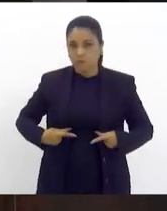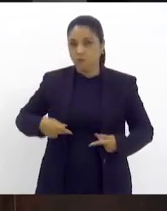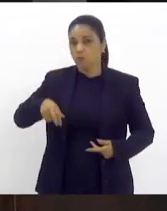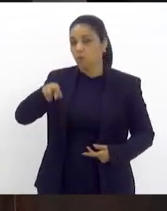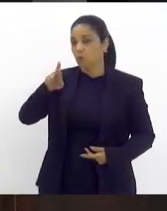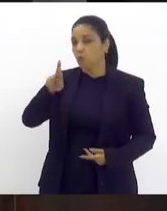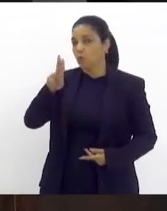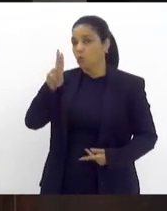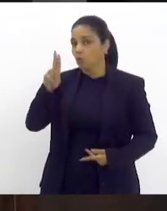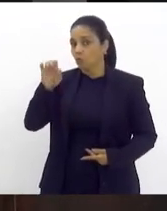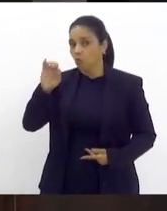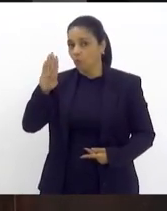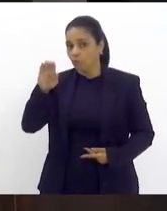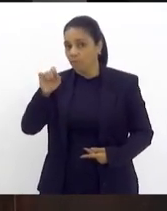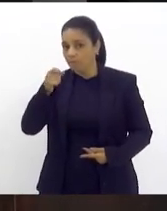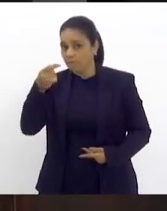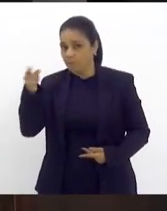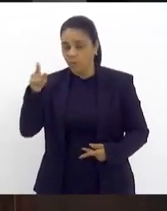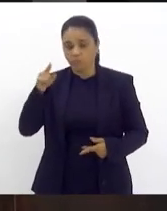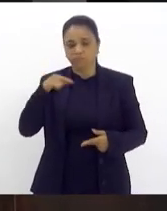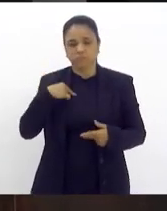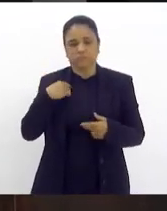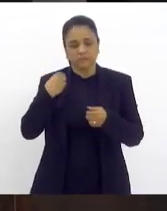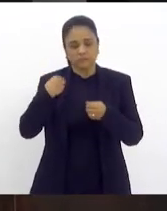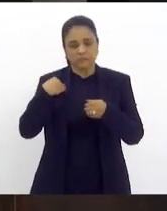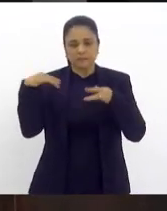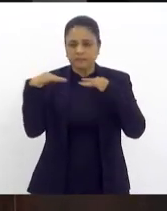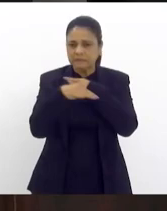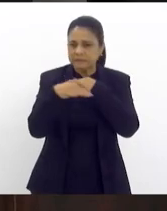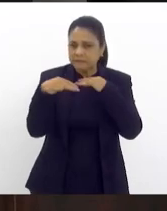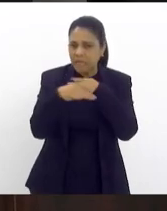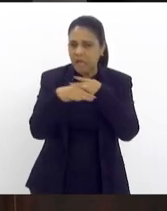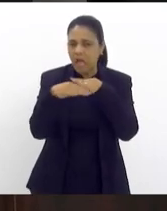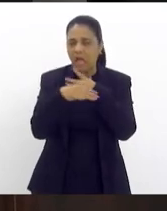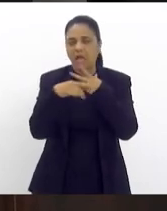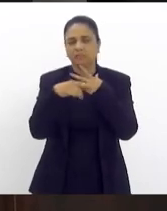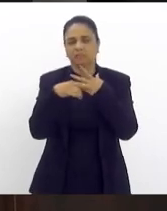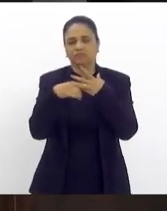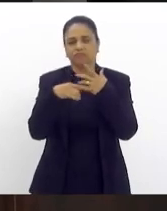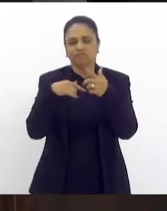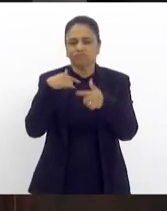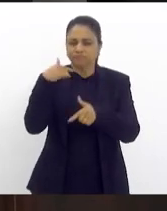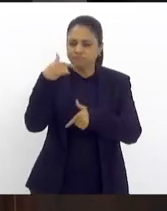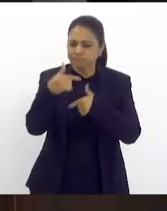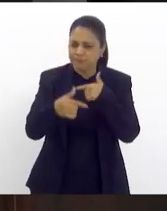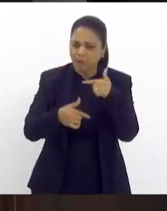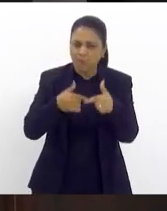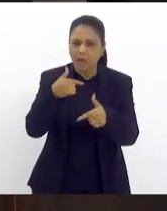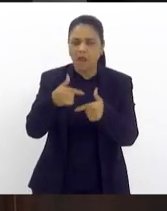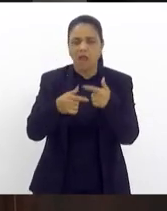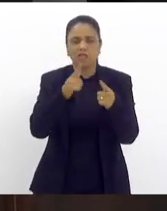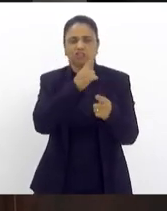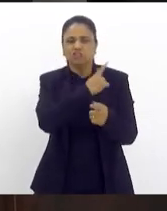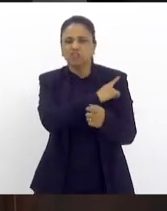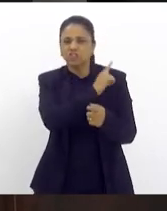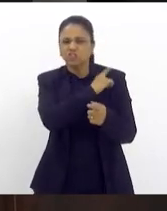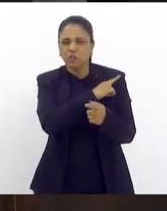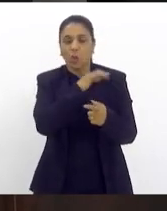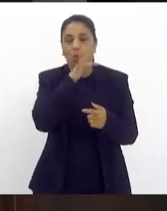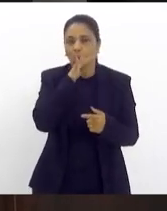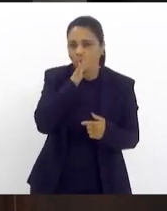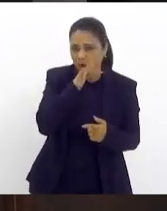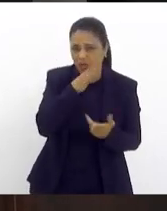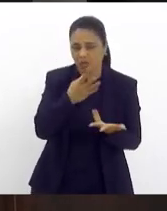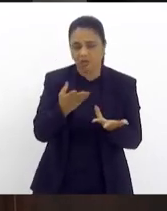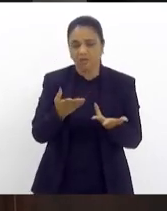conseguiu pegar uma cidade que vinha num desgaste tremendo de várias gestões e hoje